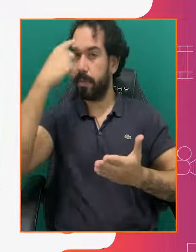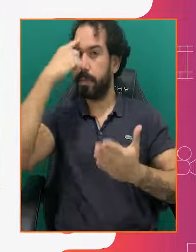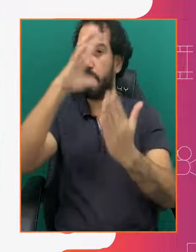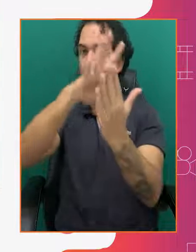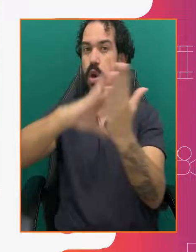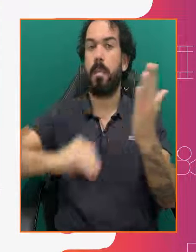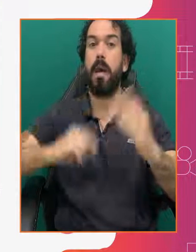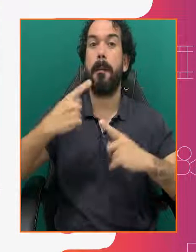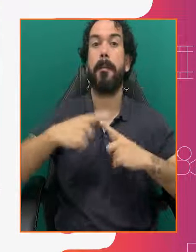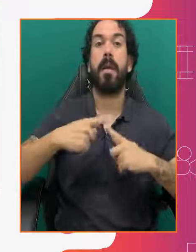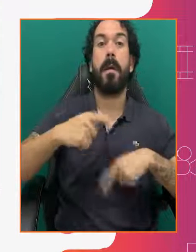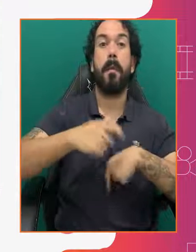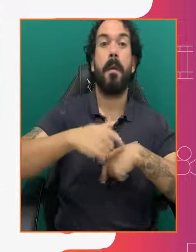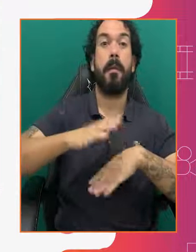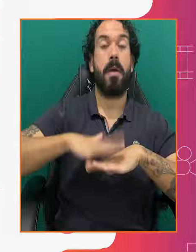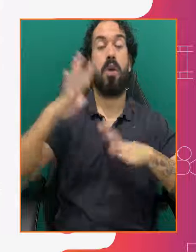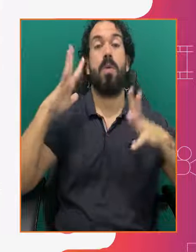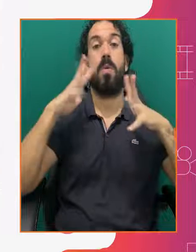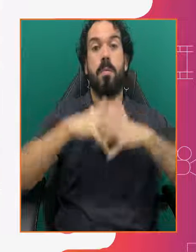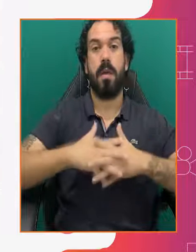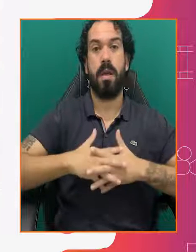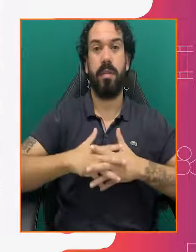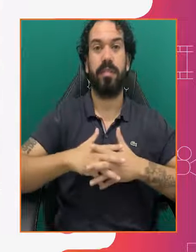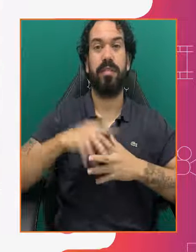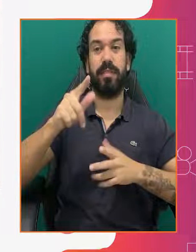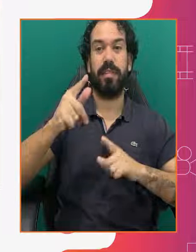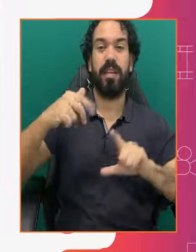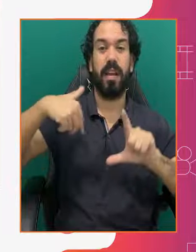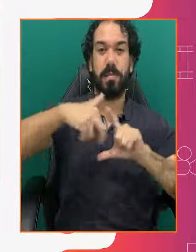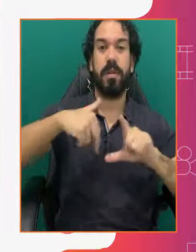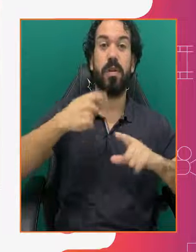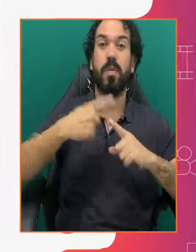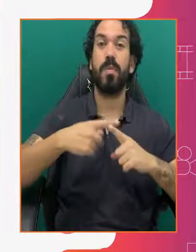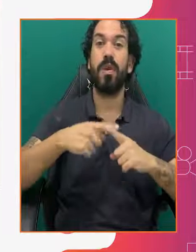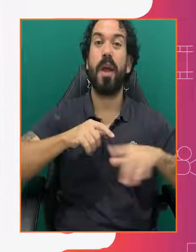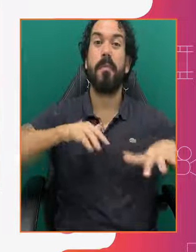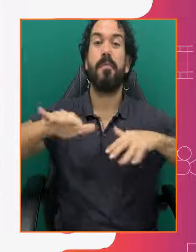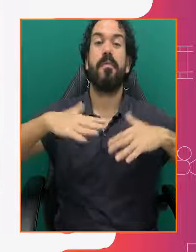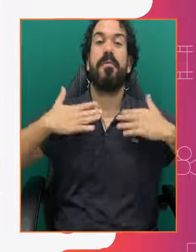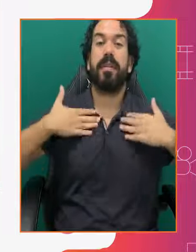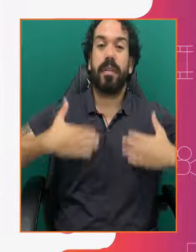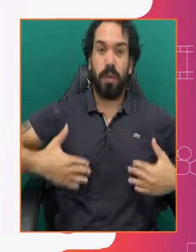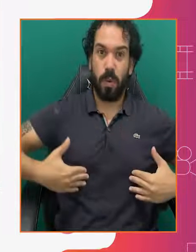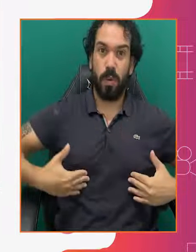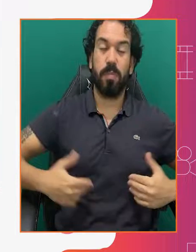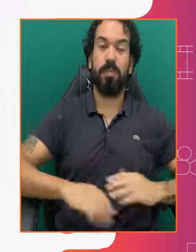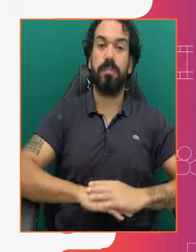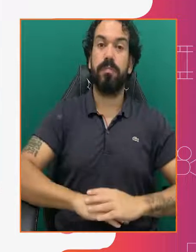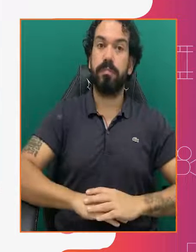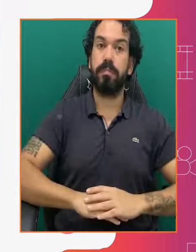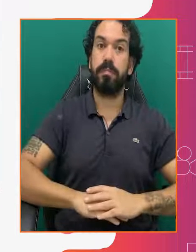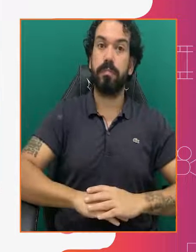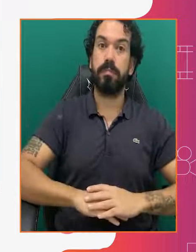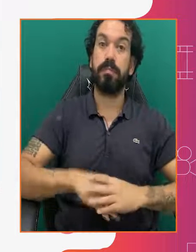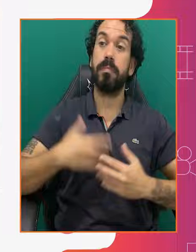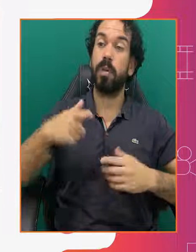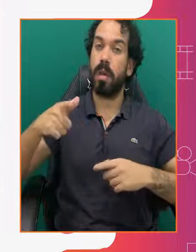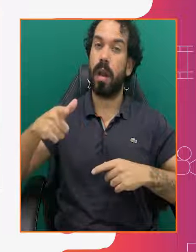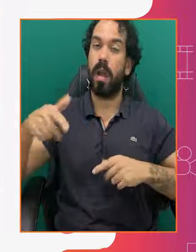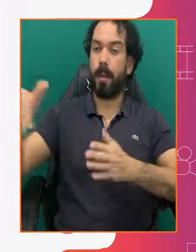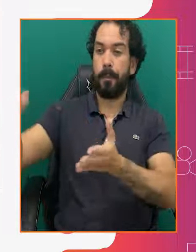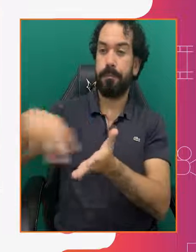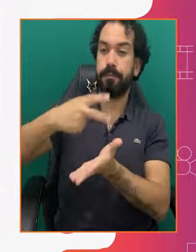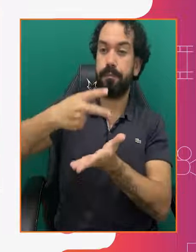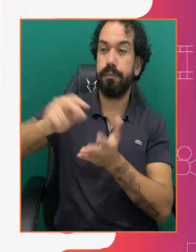dança, que são os momentos mais complexos da animação no sentido da movimentação do corpo. Então, os